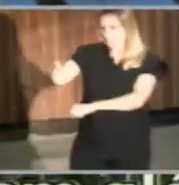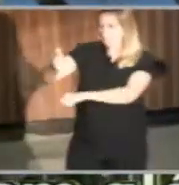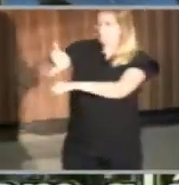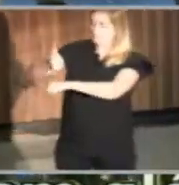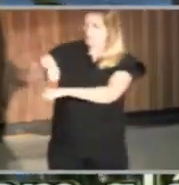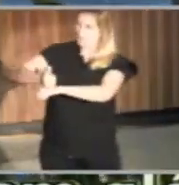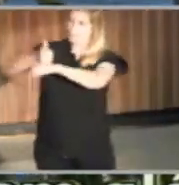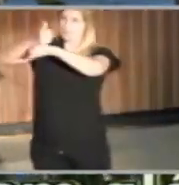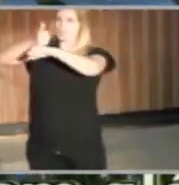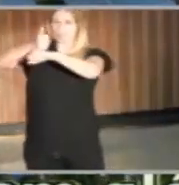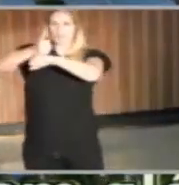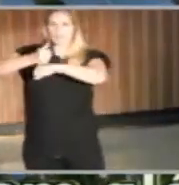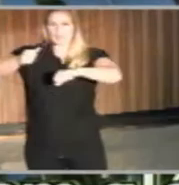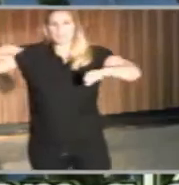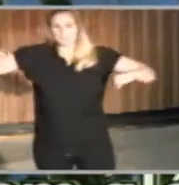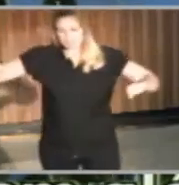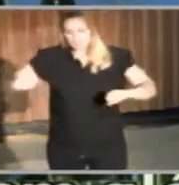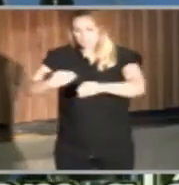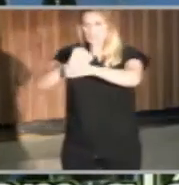soberano em glória.